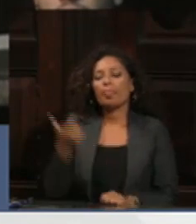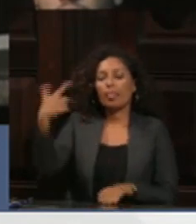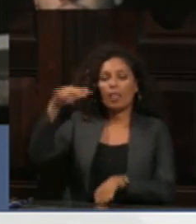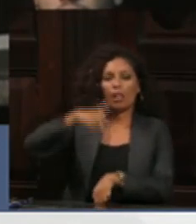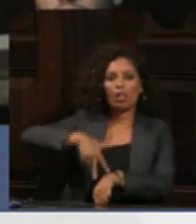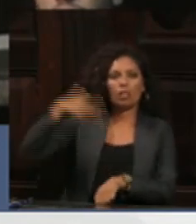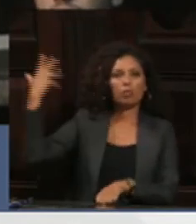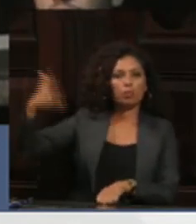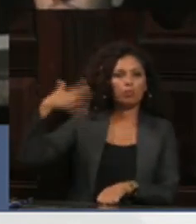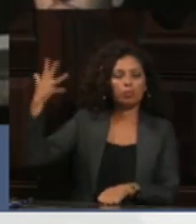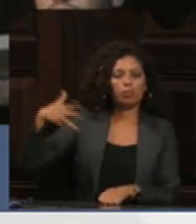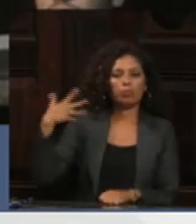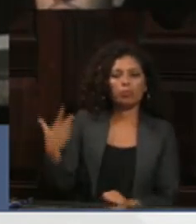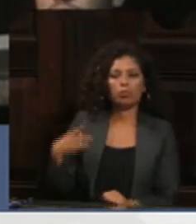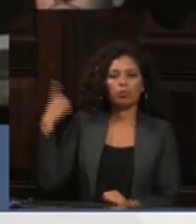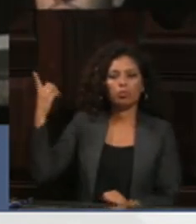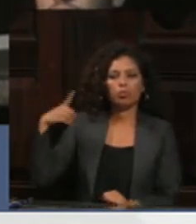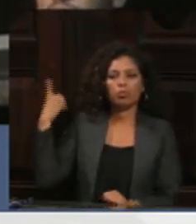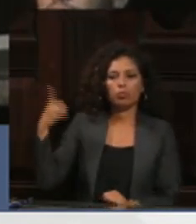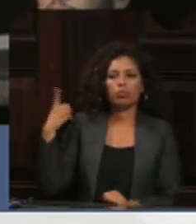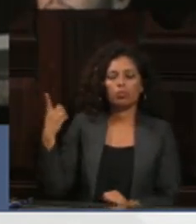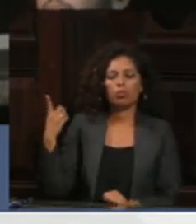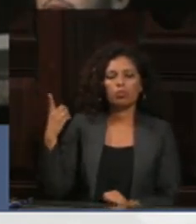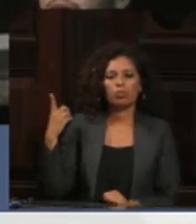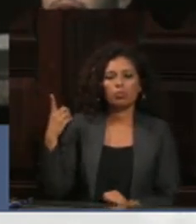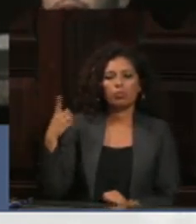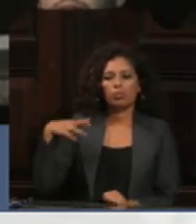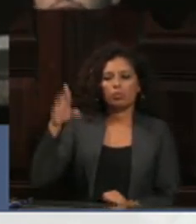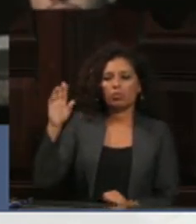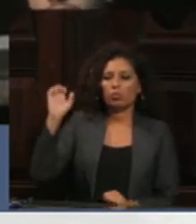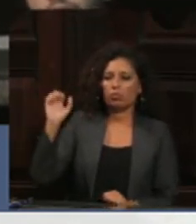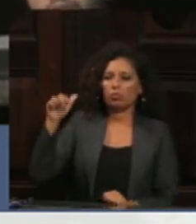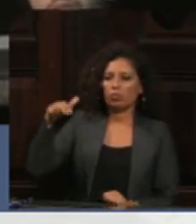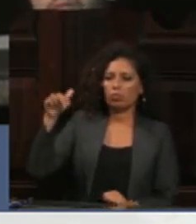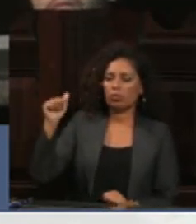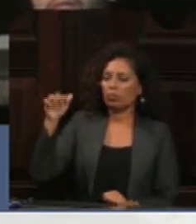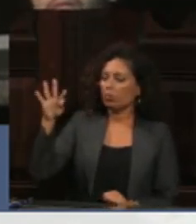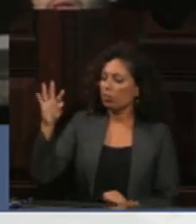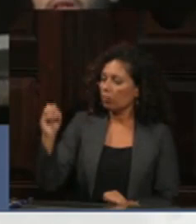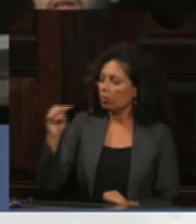Próximo orador, excelentíssimo deputado Renato Zaca.